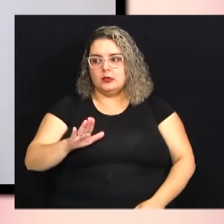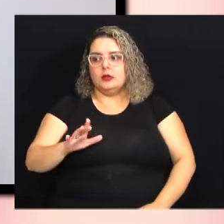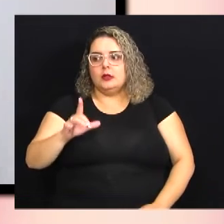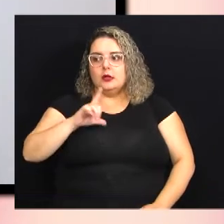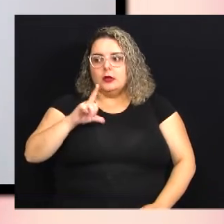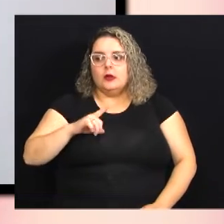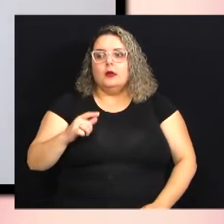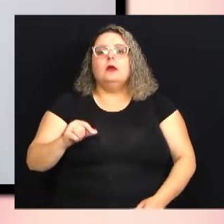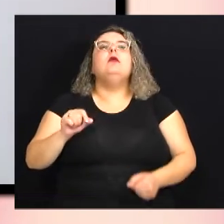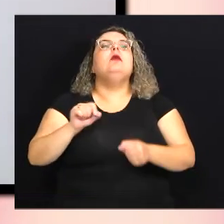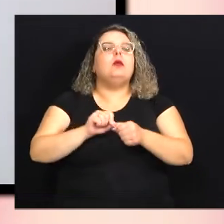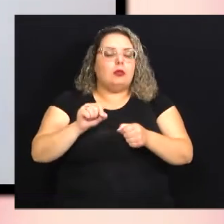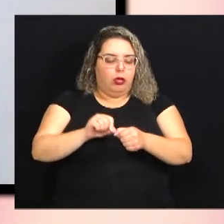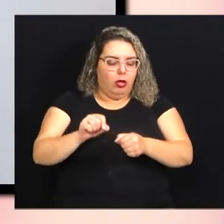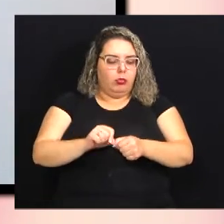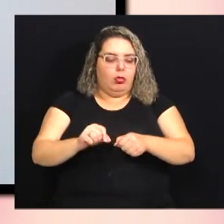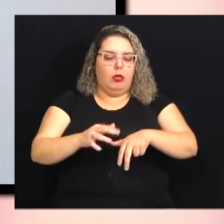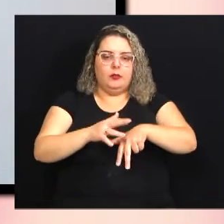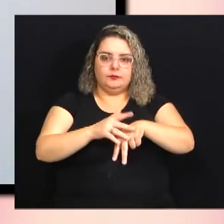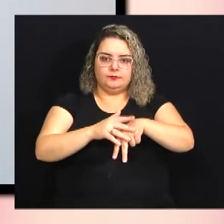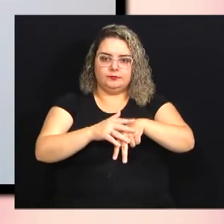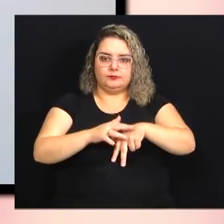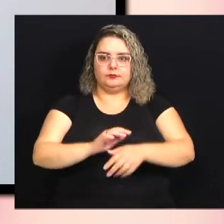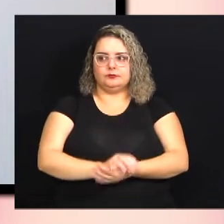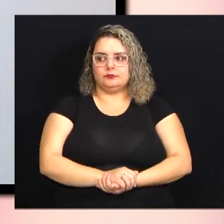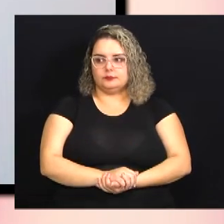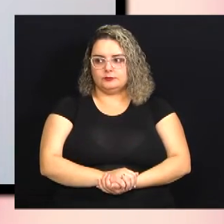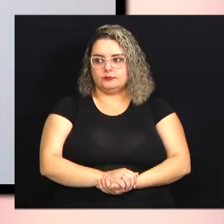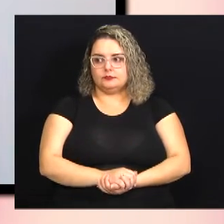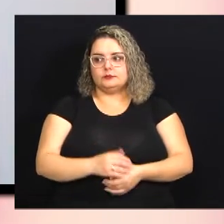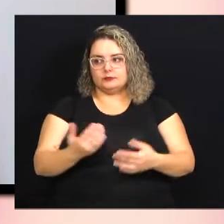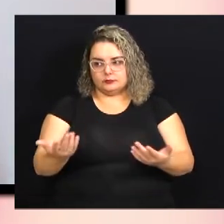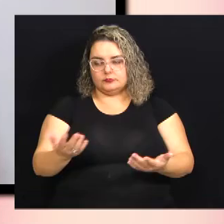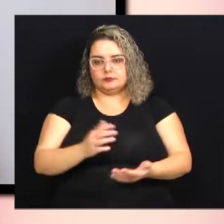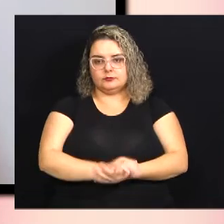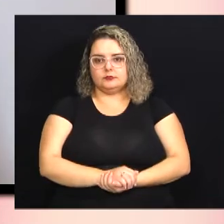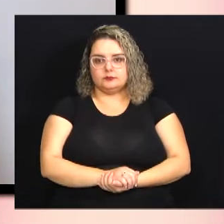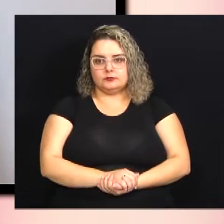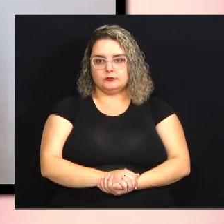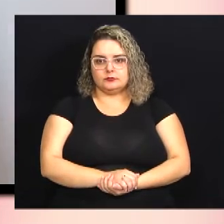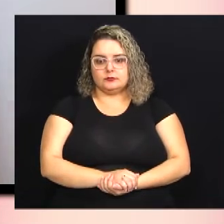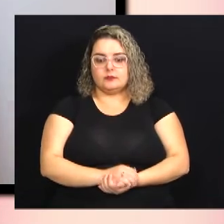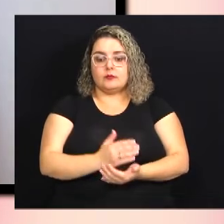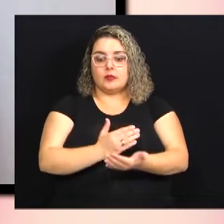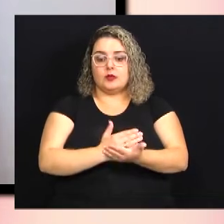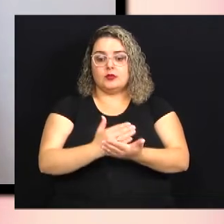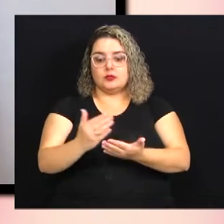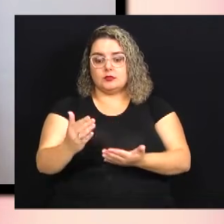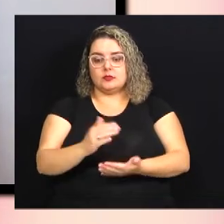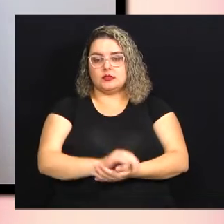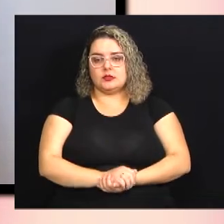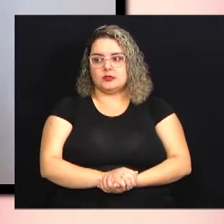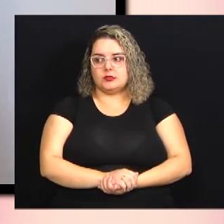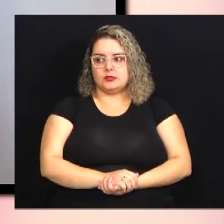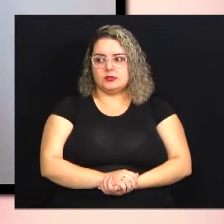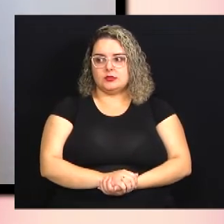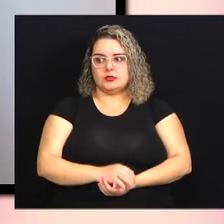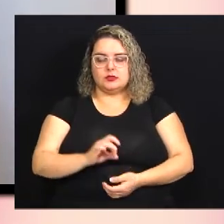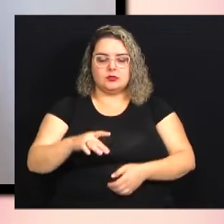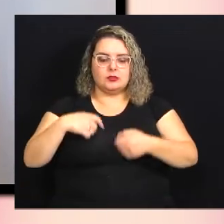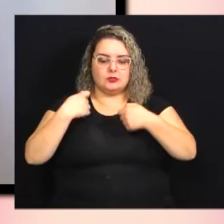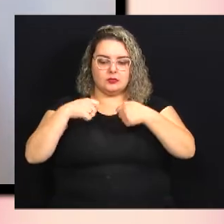vai tendo o que fazer pelo paciente, né? Então, no começo, ele só